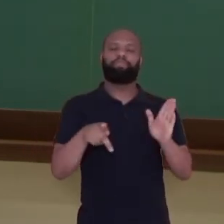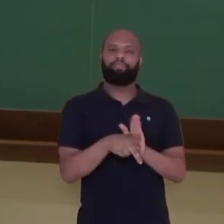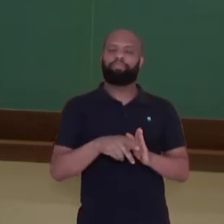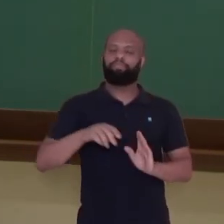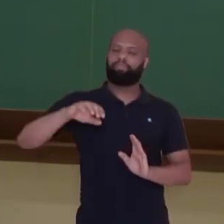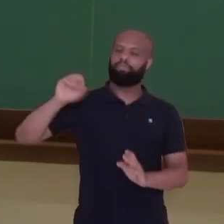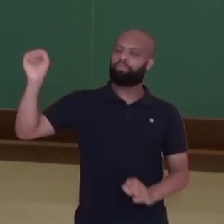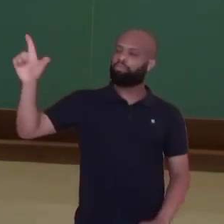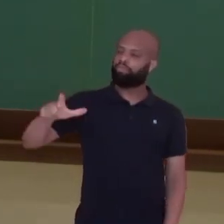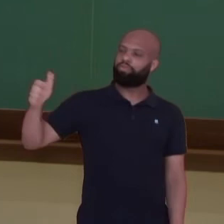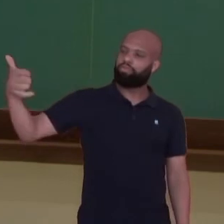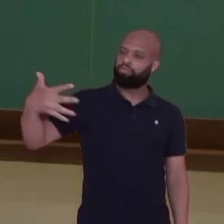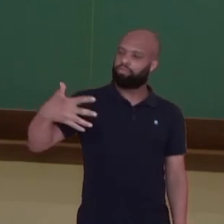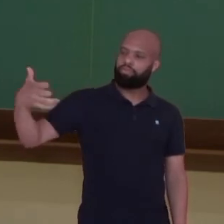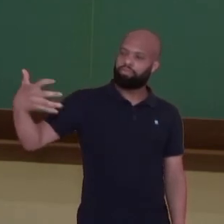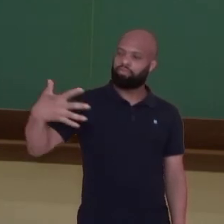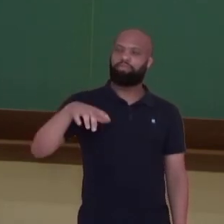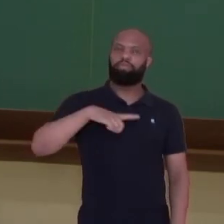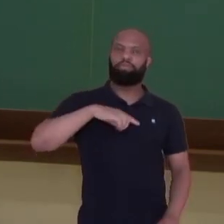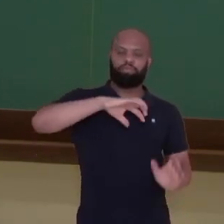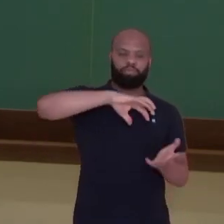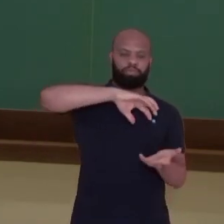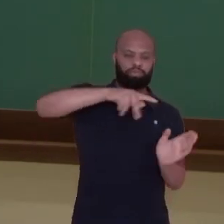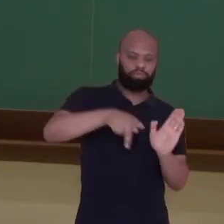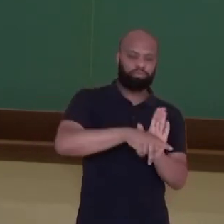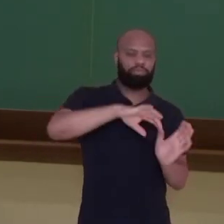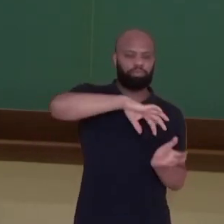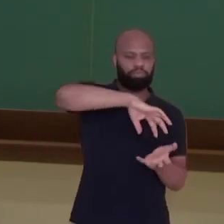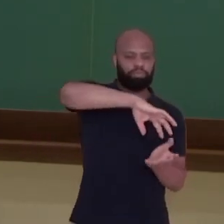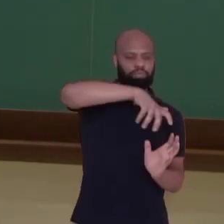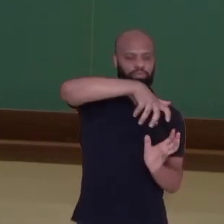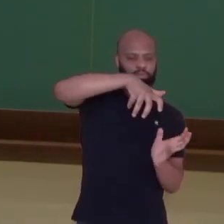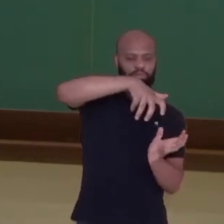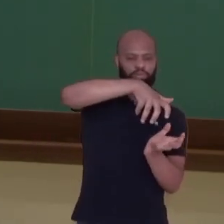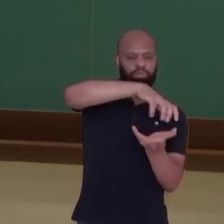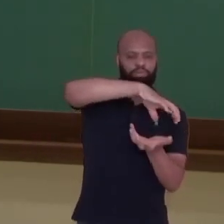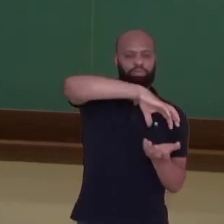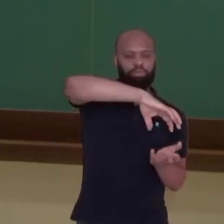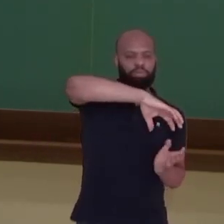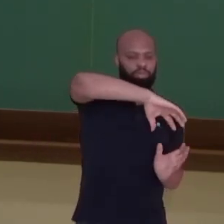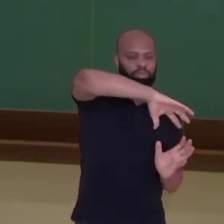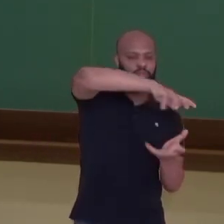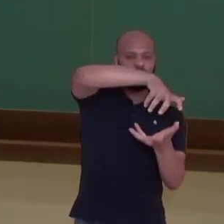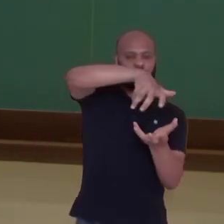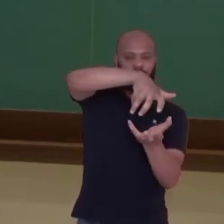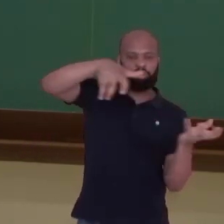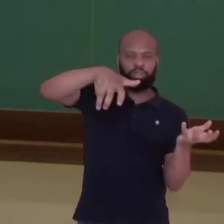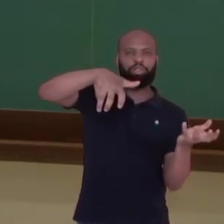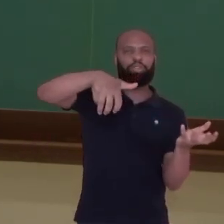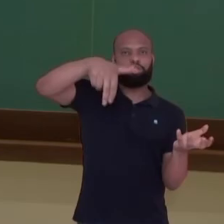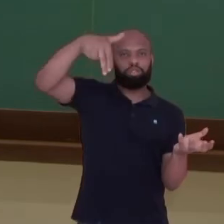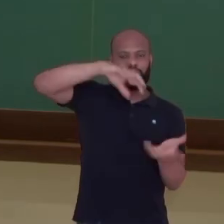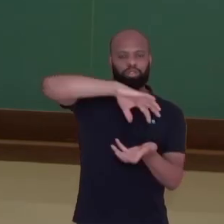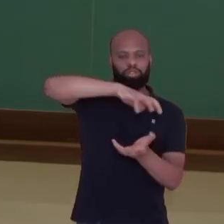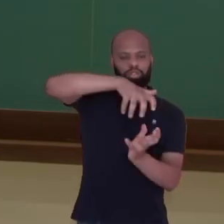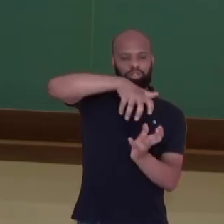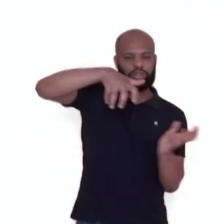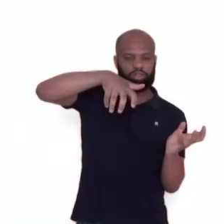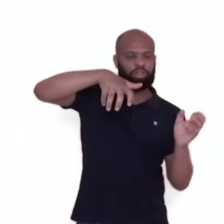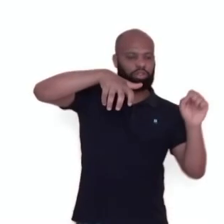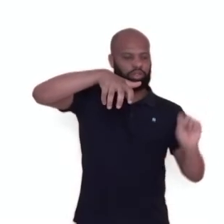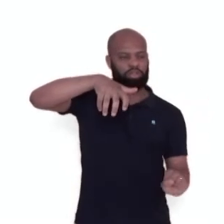iluminação entre o hemisfério norte e o hemisfério sul. Assim, ao longo desse movimento de translação,